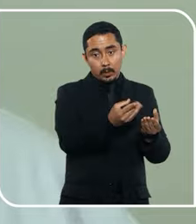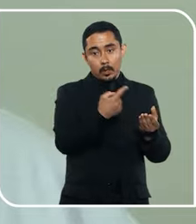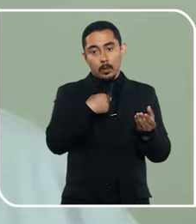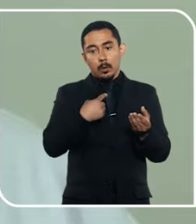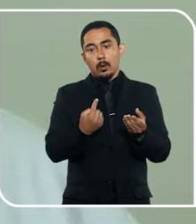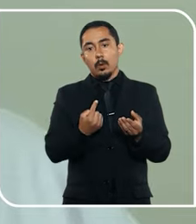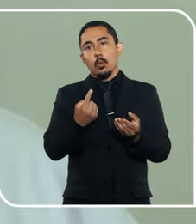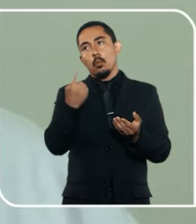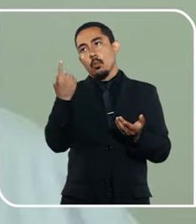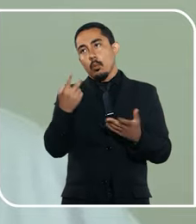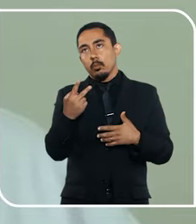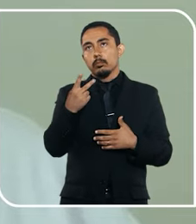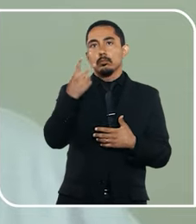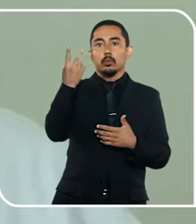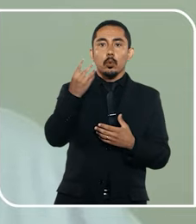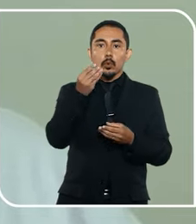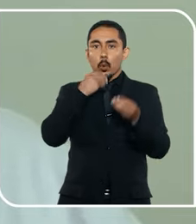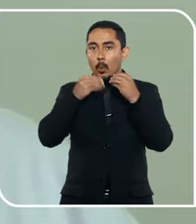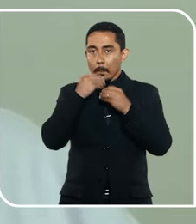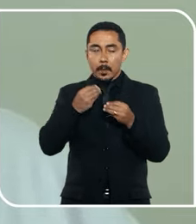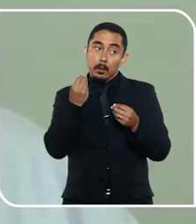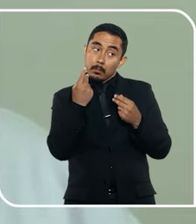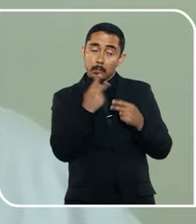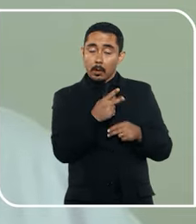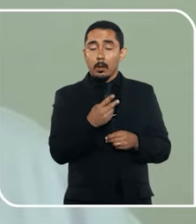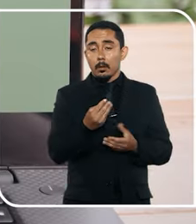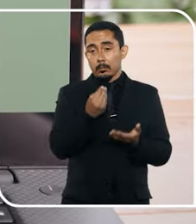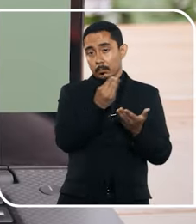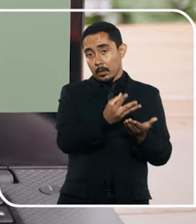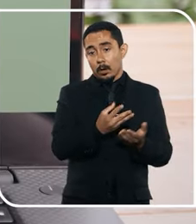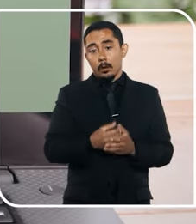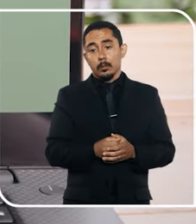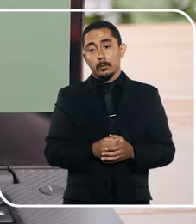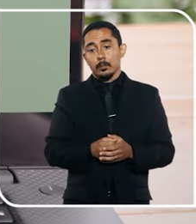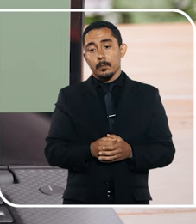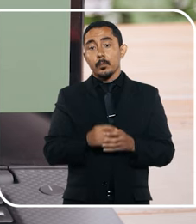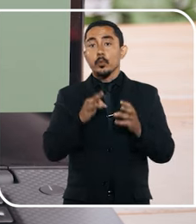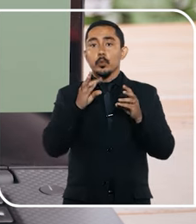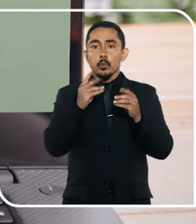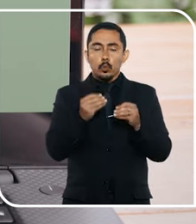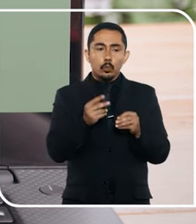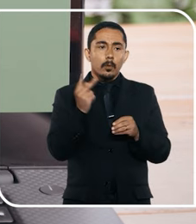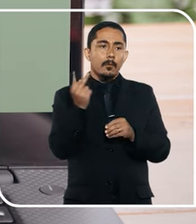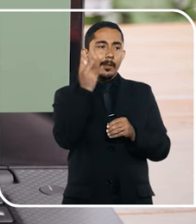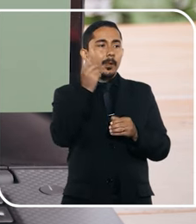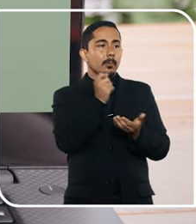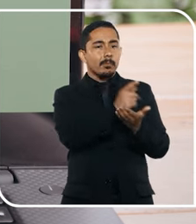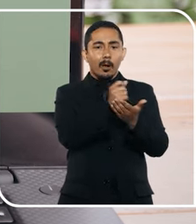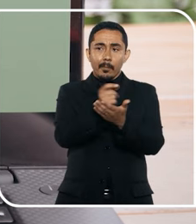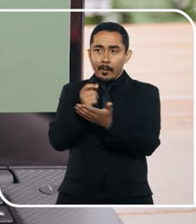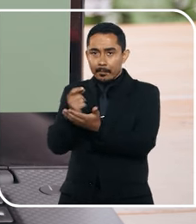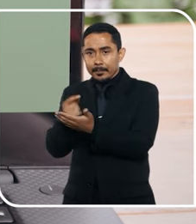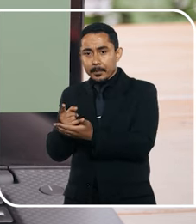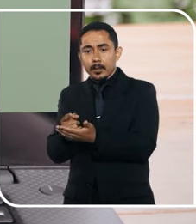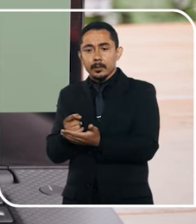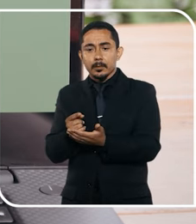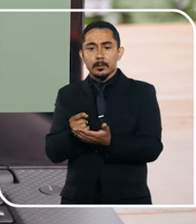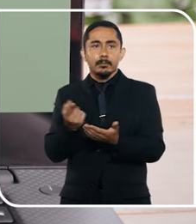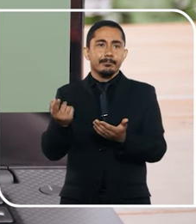ela com um ou dois pacotes de ração. Todas as custas com a quimio,